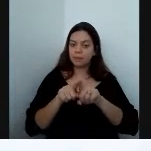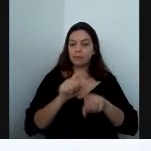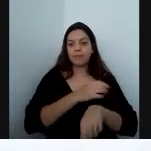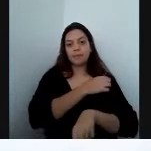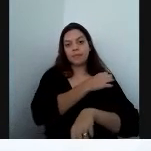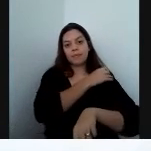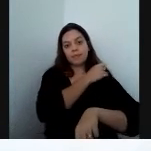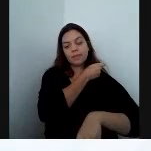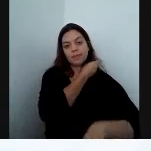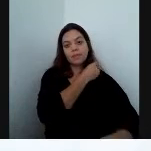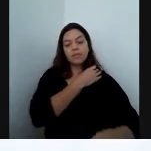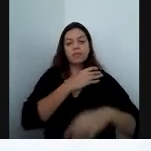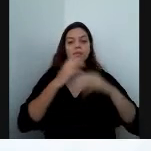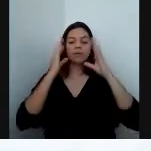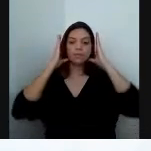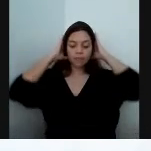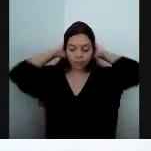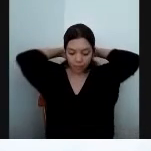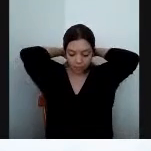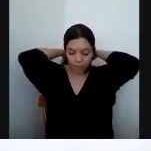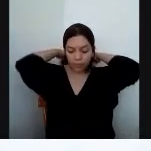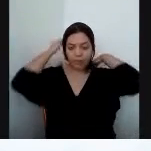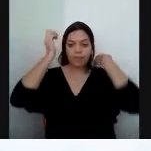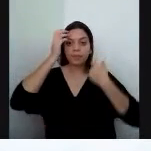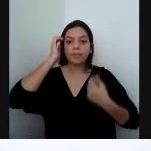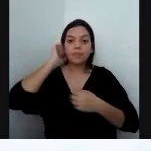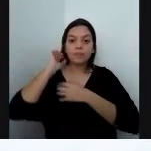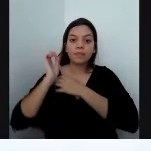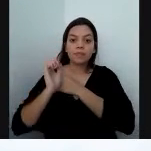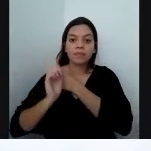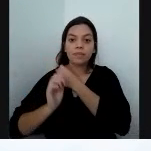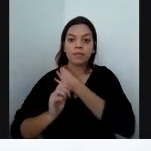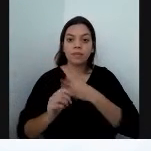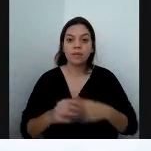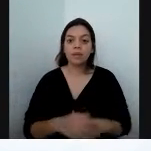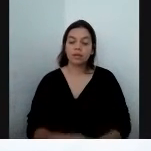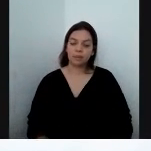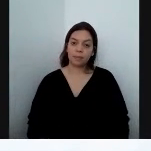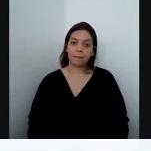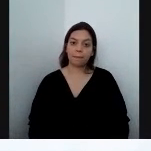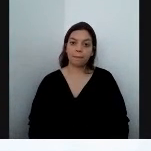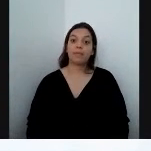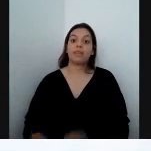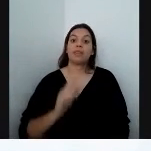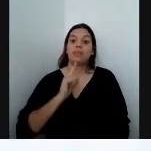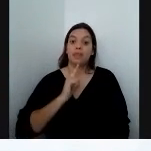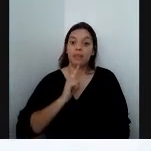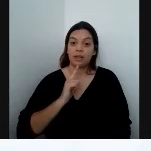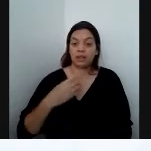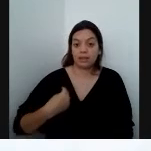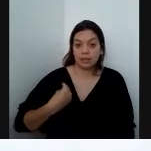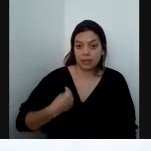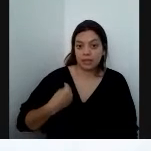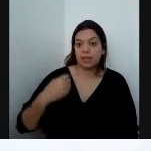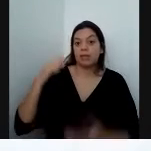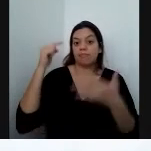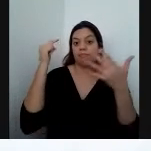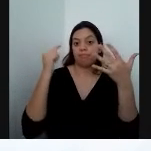Como que vai lidar com essas questões? E aí, tá, tudo bem. Tem também outro aspecto da pandemia que, assim, não é só o